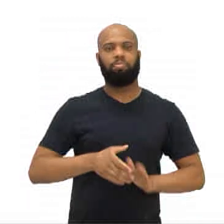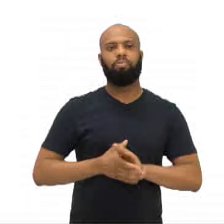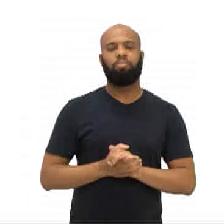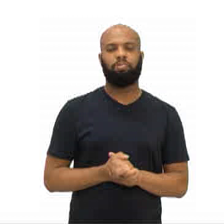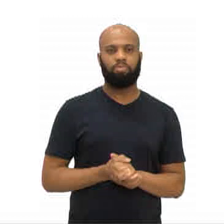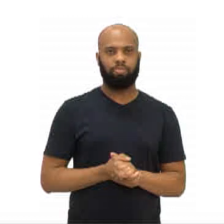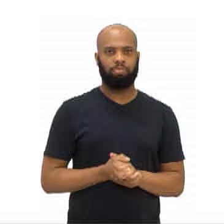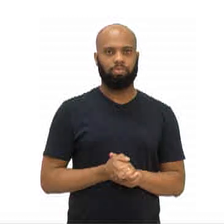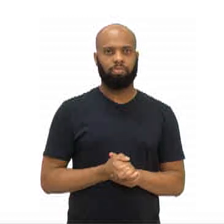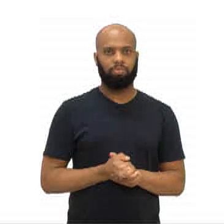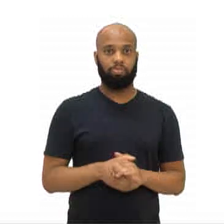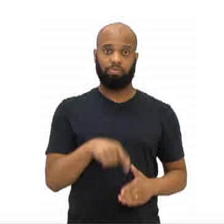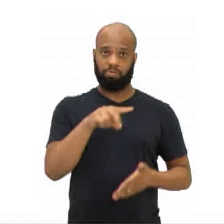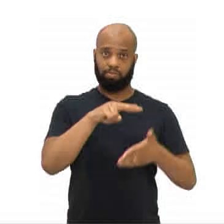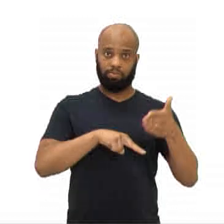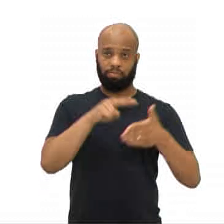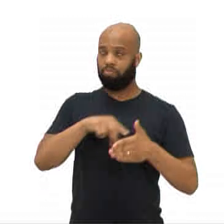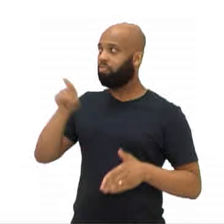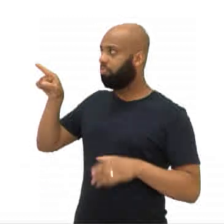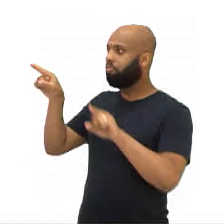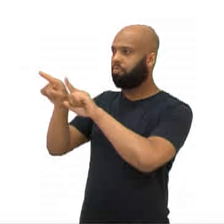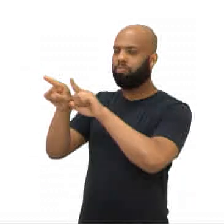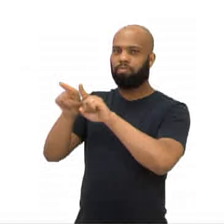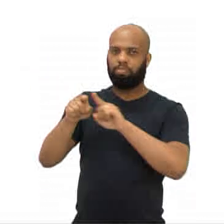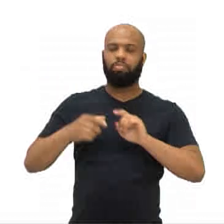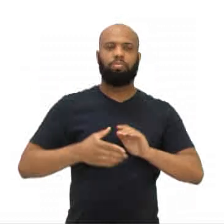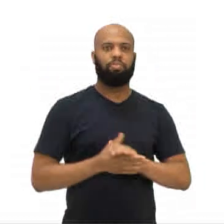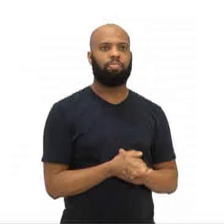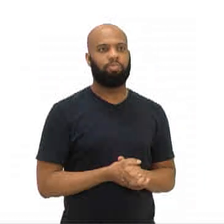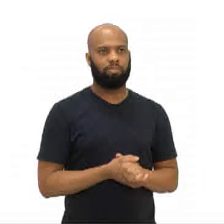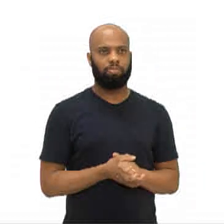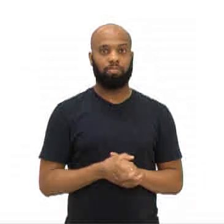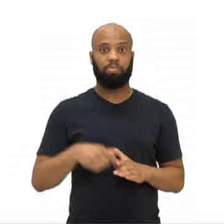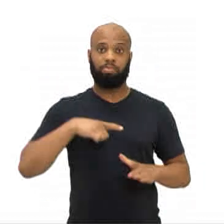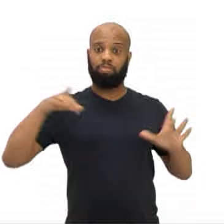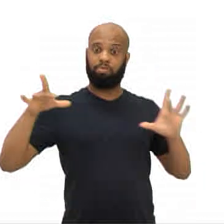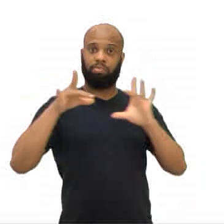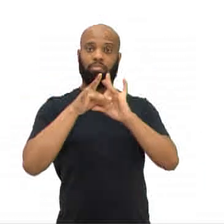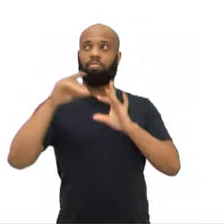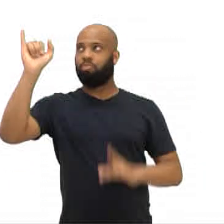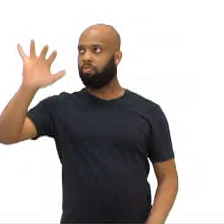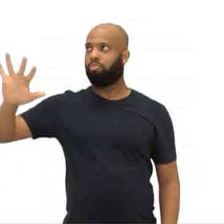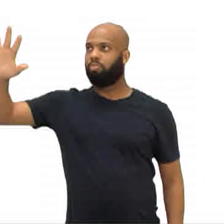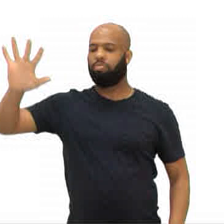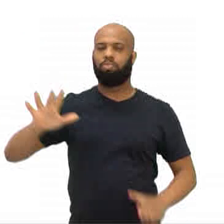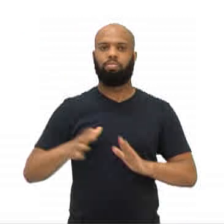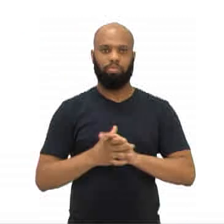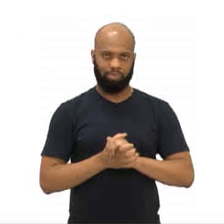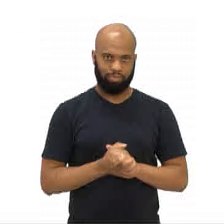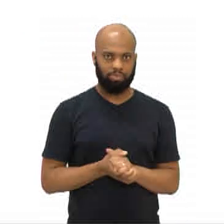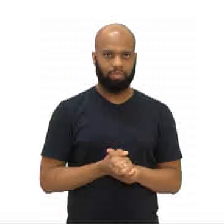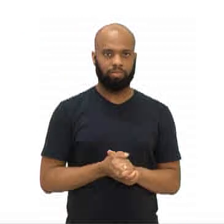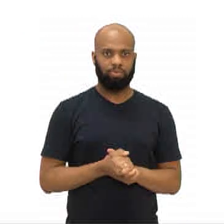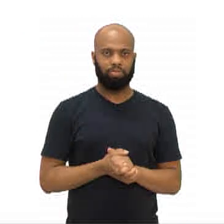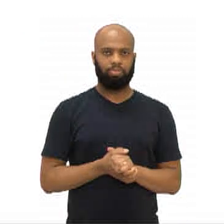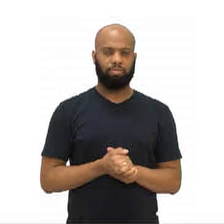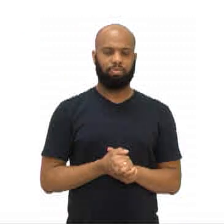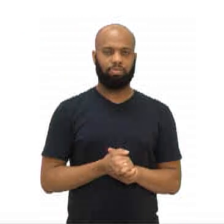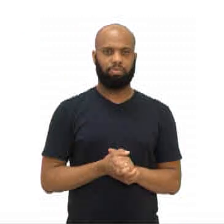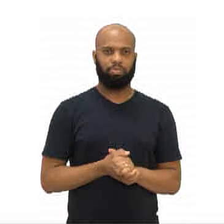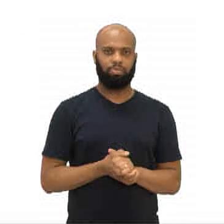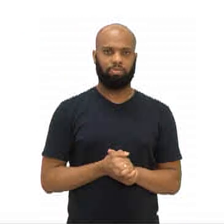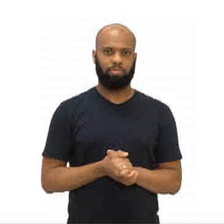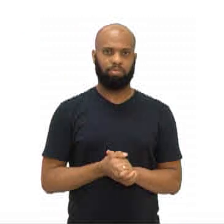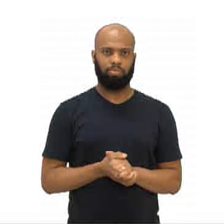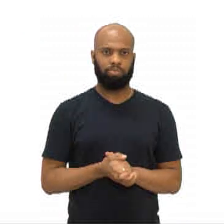um arco para mim, é o que está simbolizando na imagem. Sempre íamos juntos a caçar pájaros. Então, um